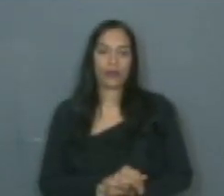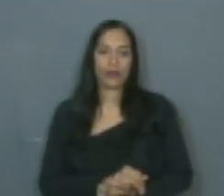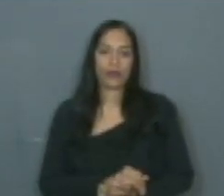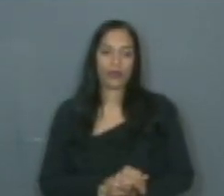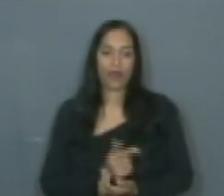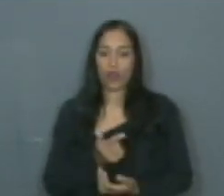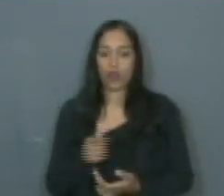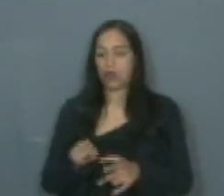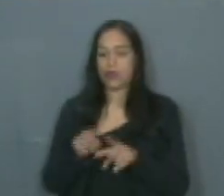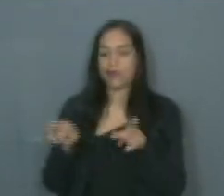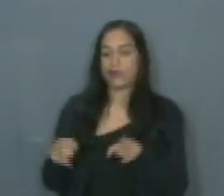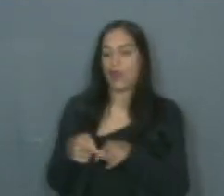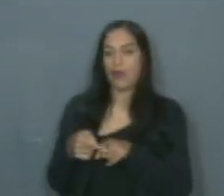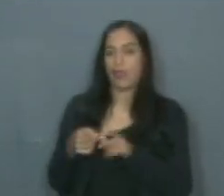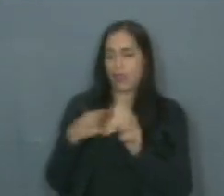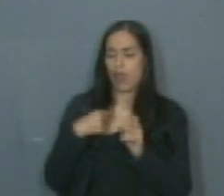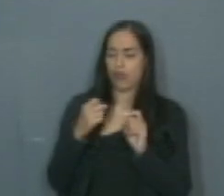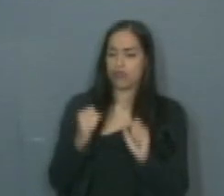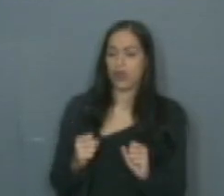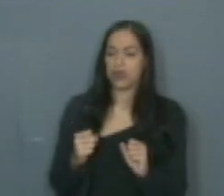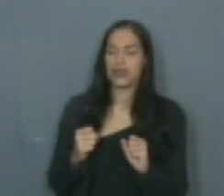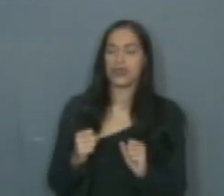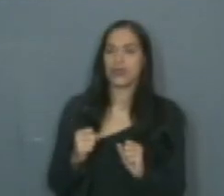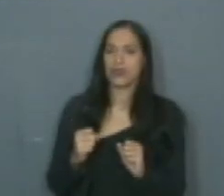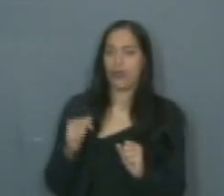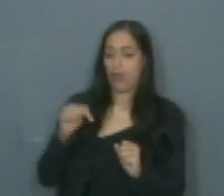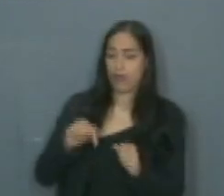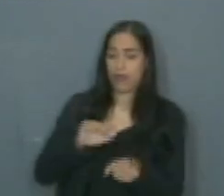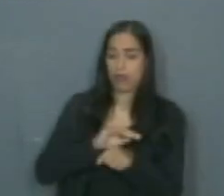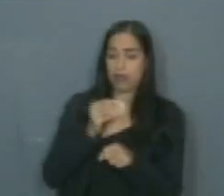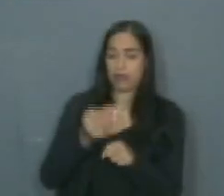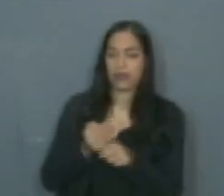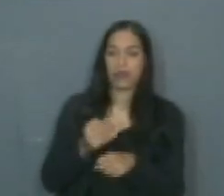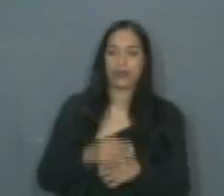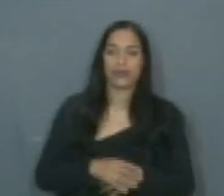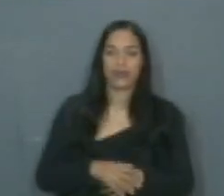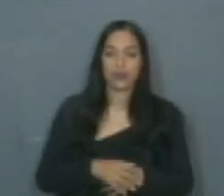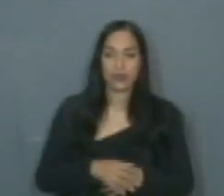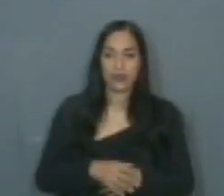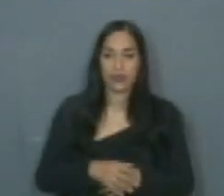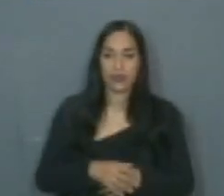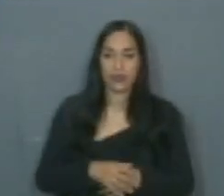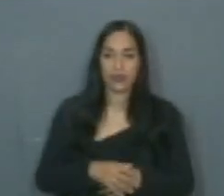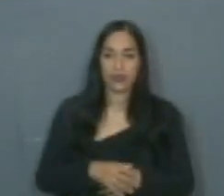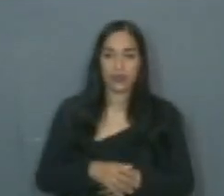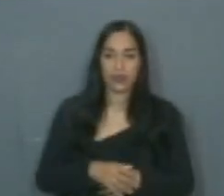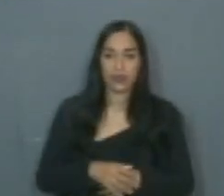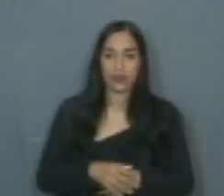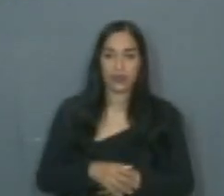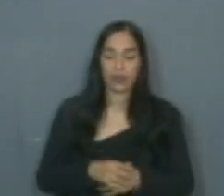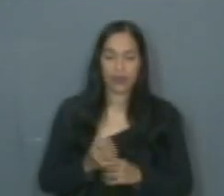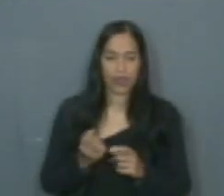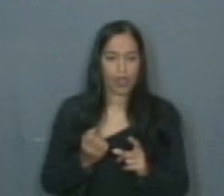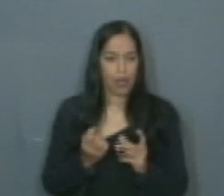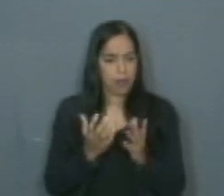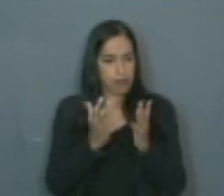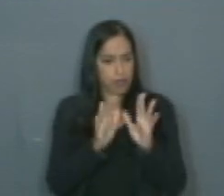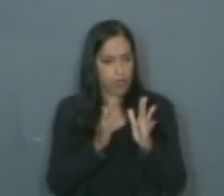outra sala. É aqui, dentro assim. Então, Então, infelizmente, eu não posso aplaudir